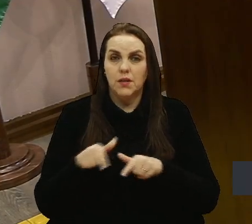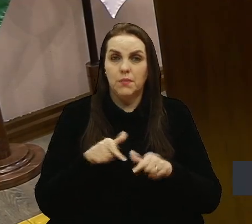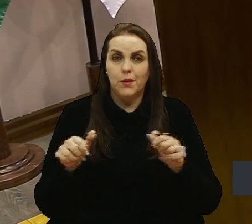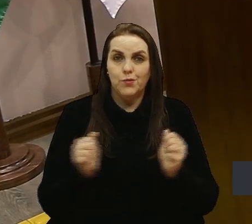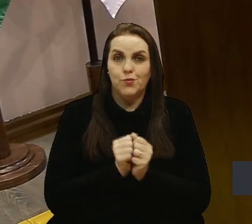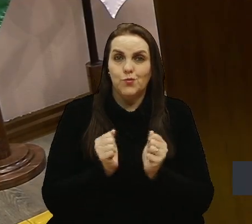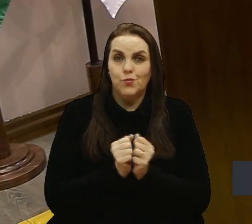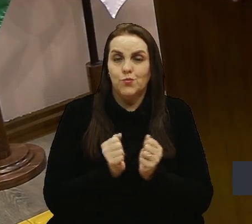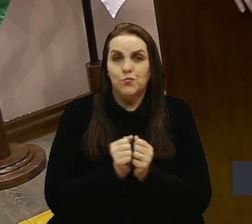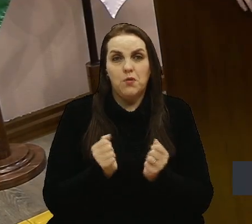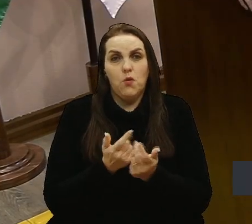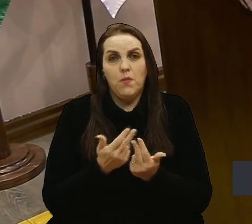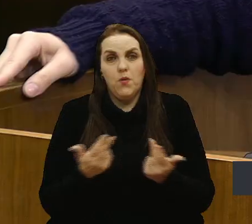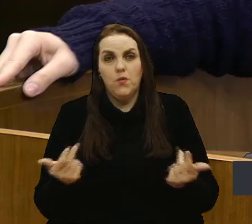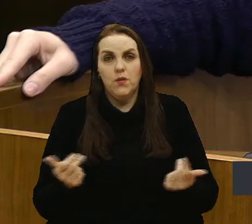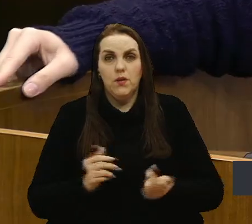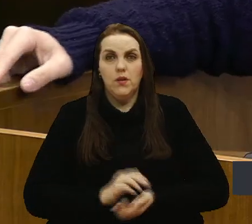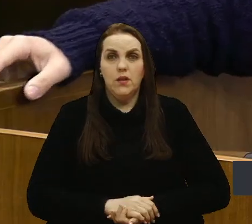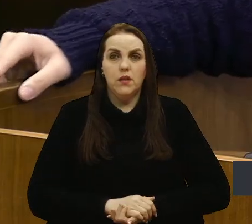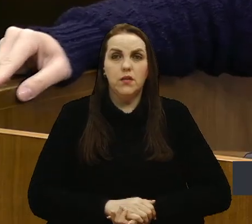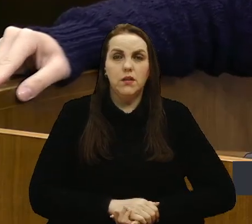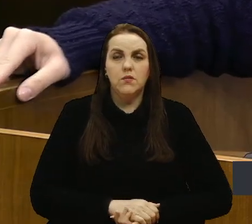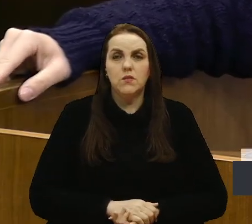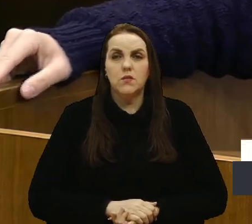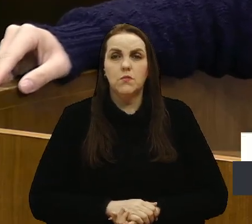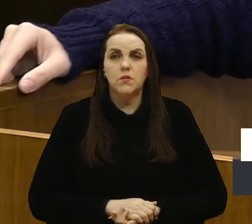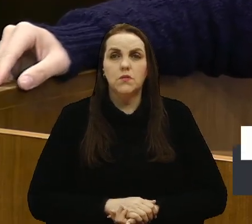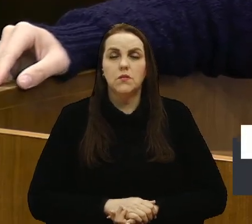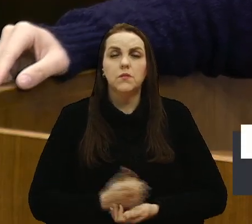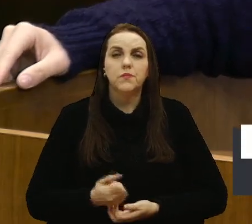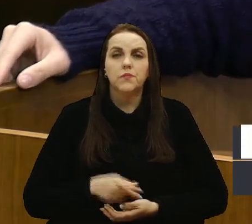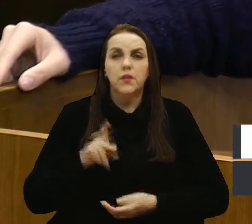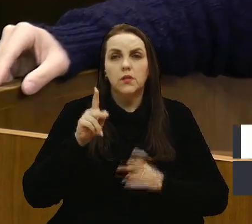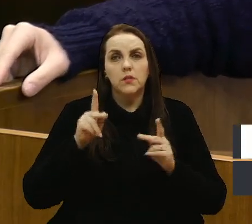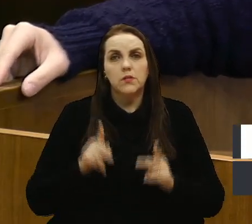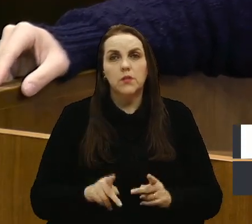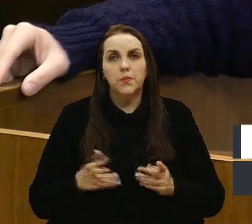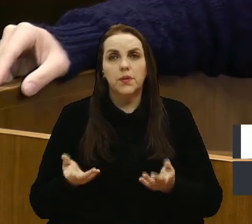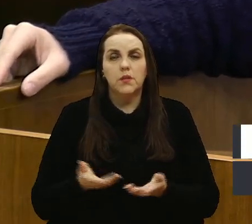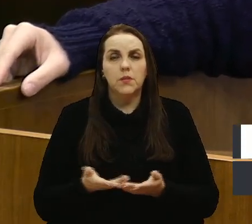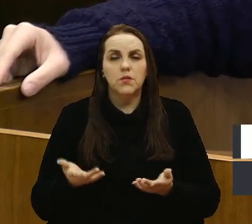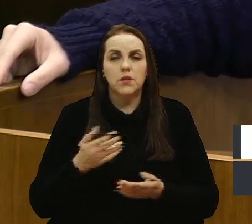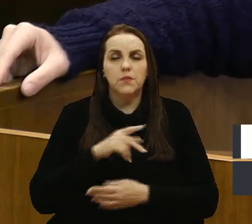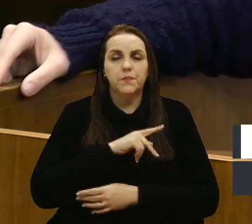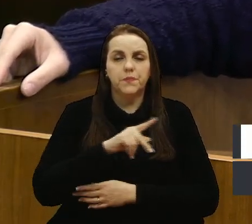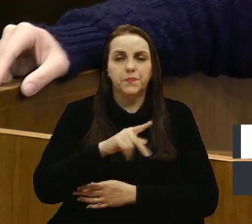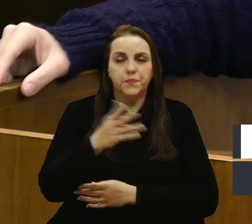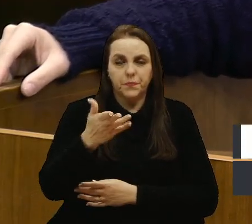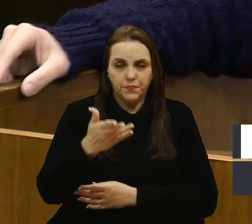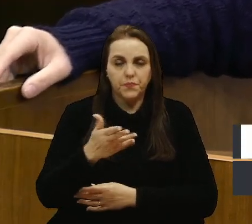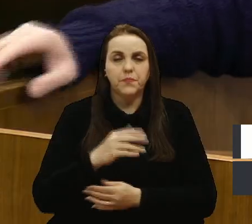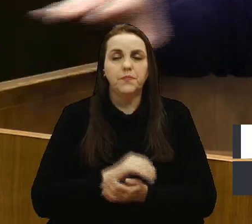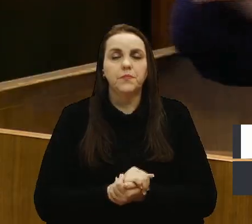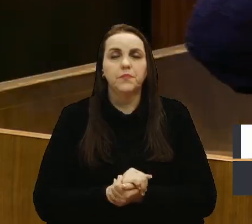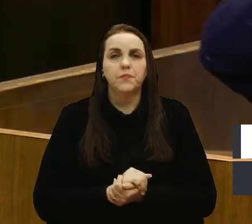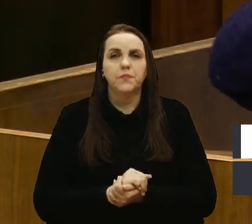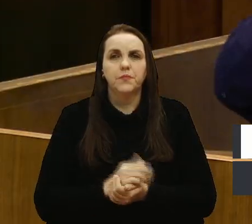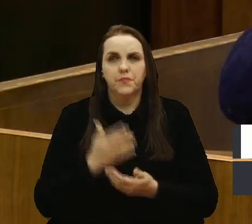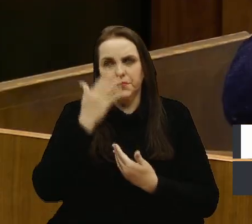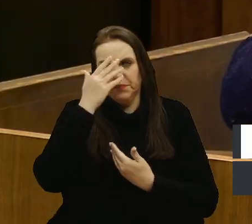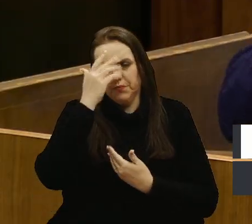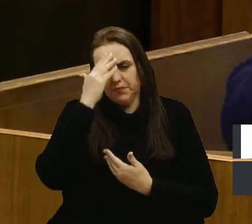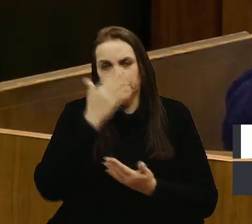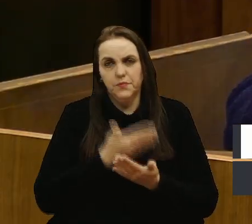questão. Mas, colegas, senhor presidente, acho importante fazermos sim essa discussão, que ao fim